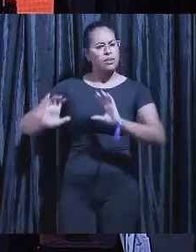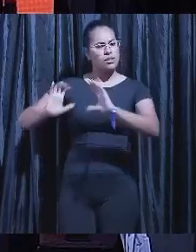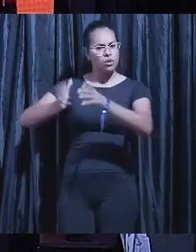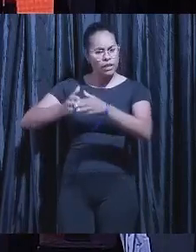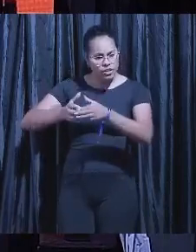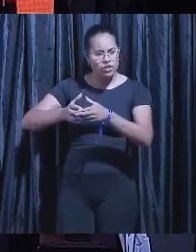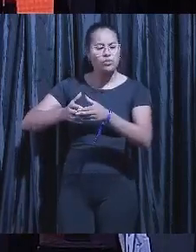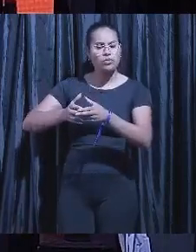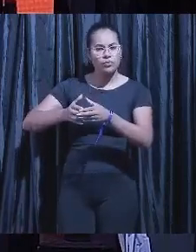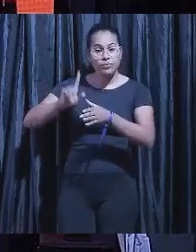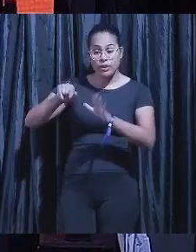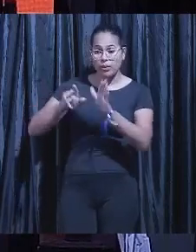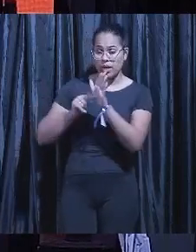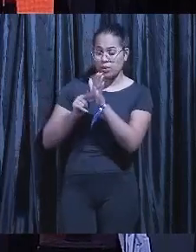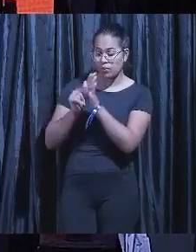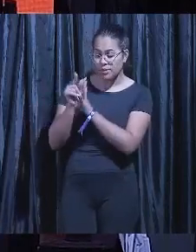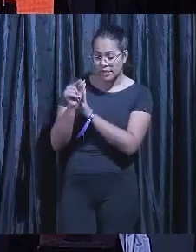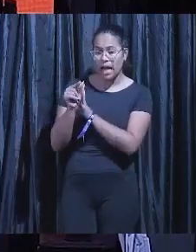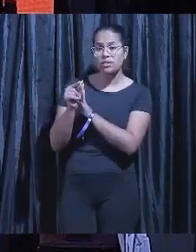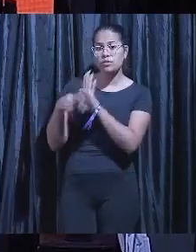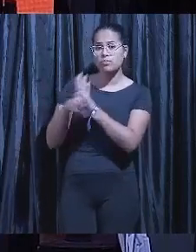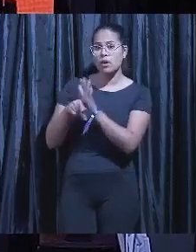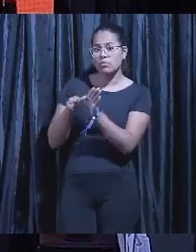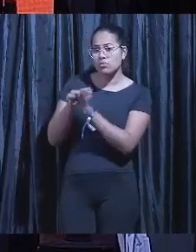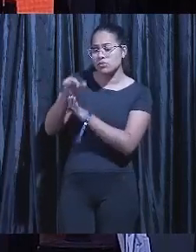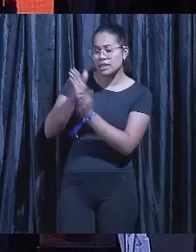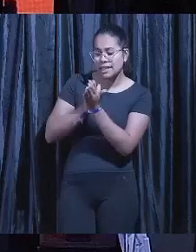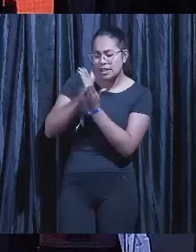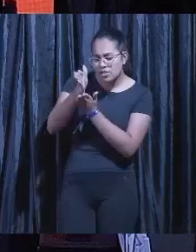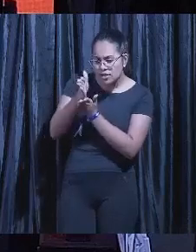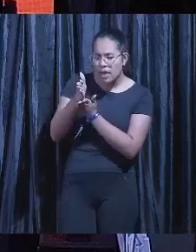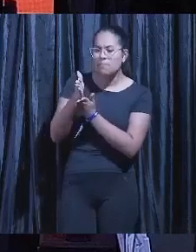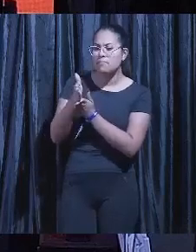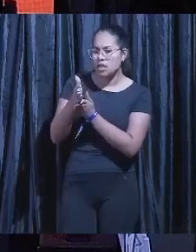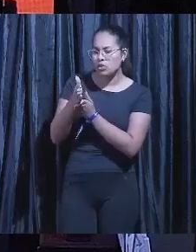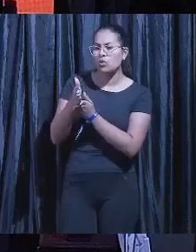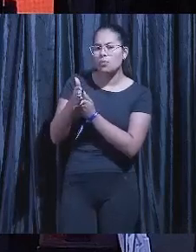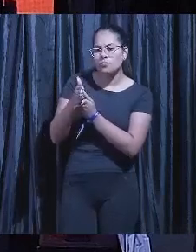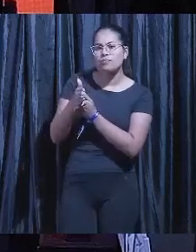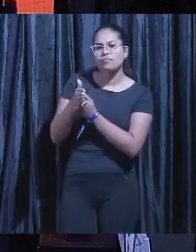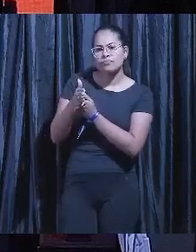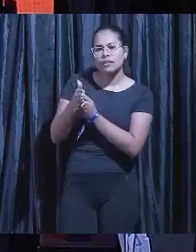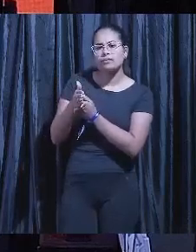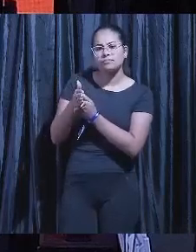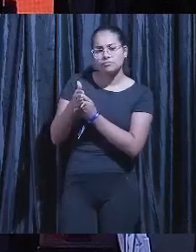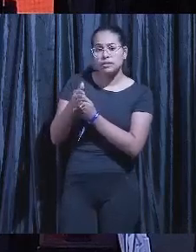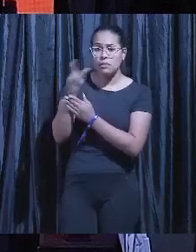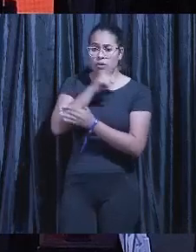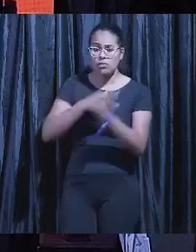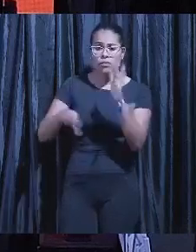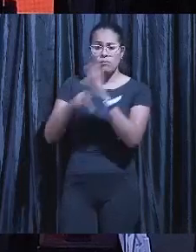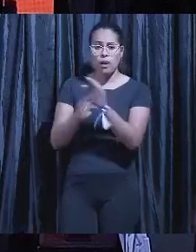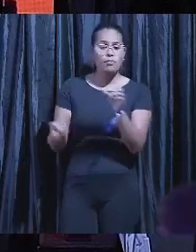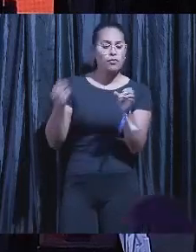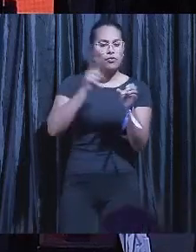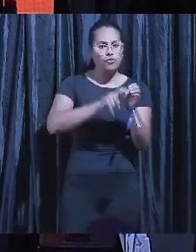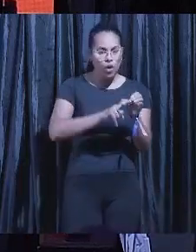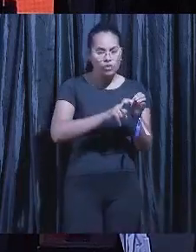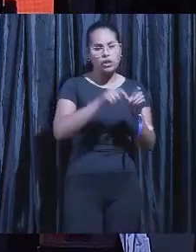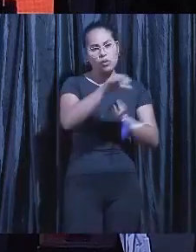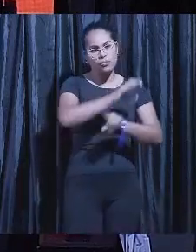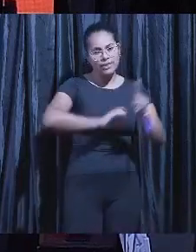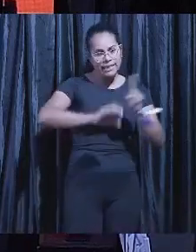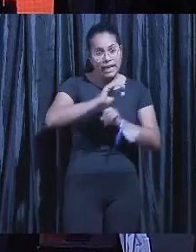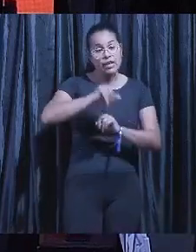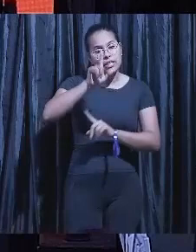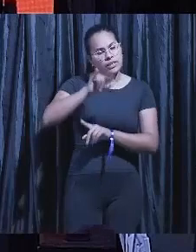dados com um direcionamento justamente para retorno comunitário, né, que é fundamental. Então, a